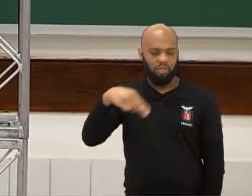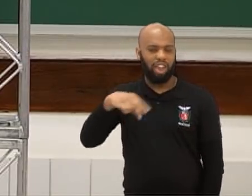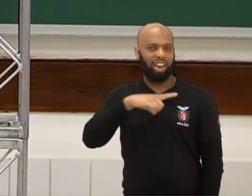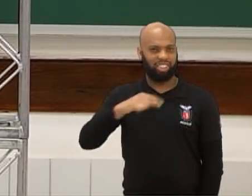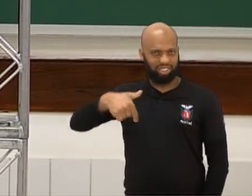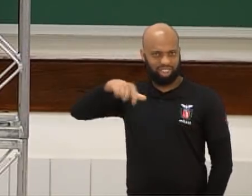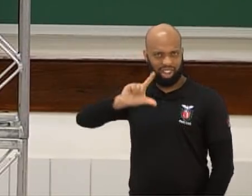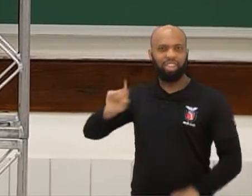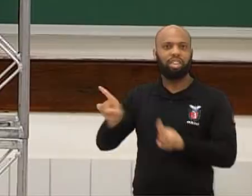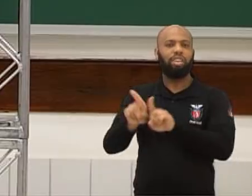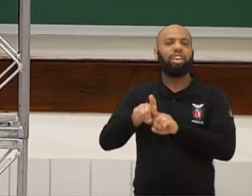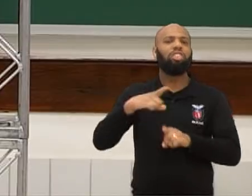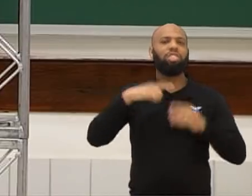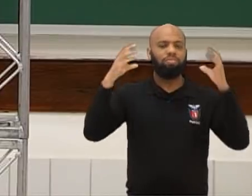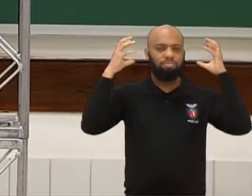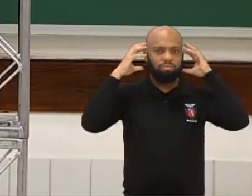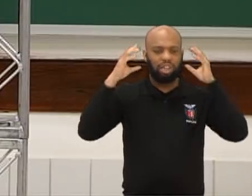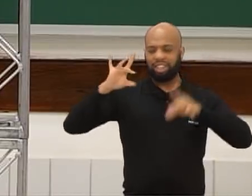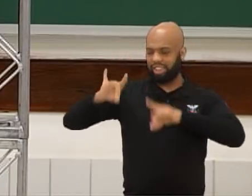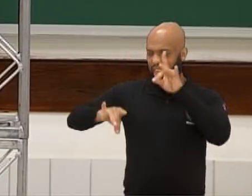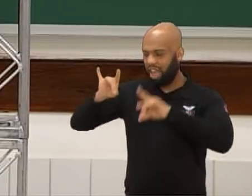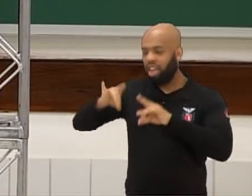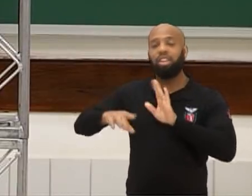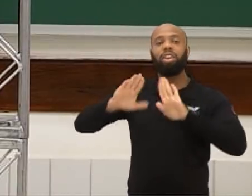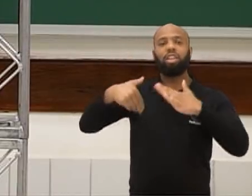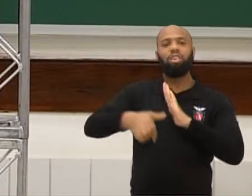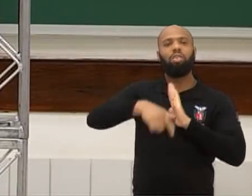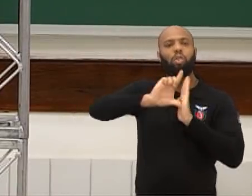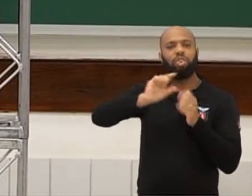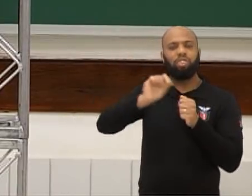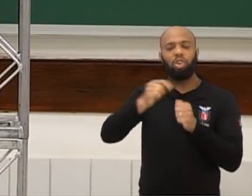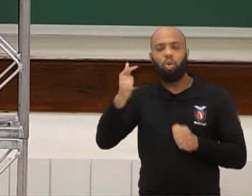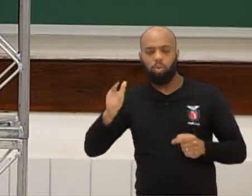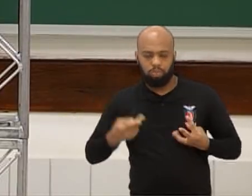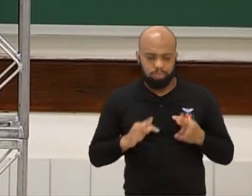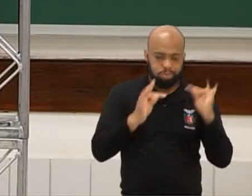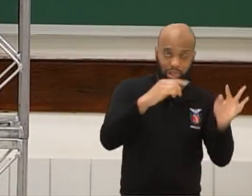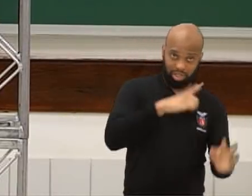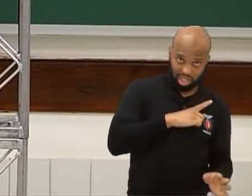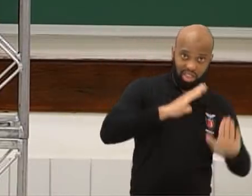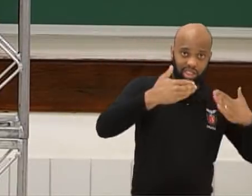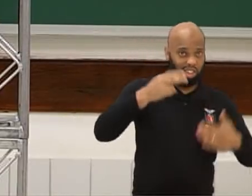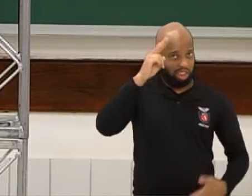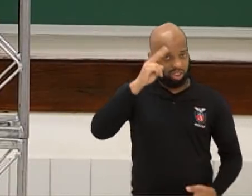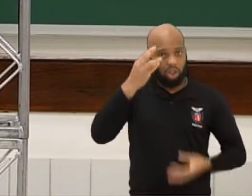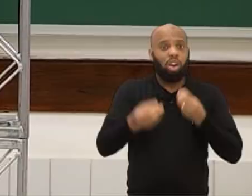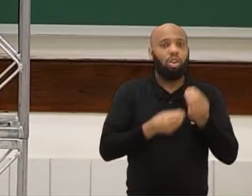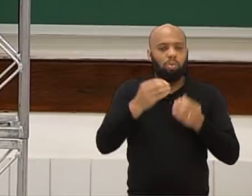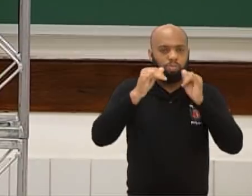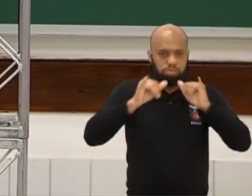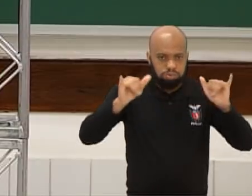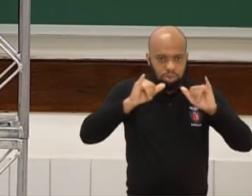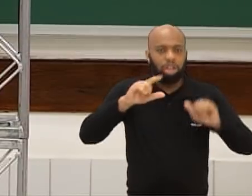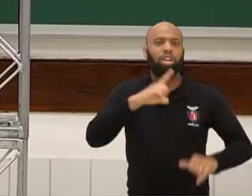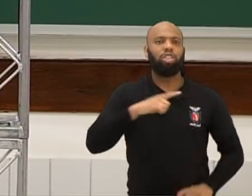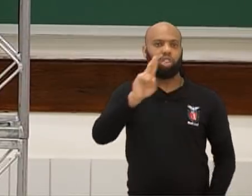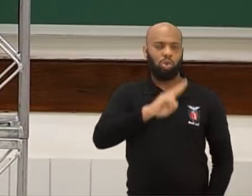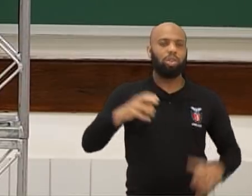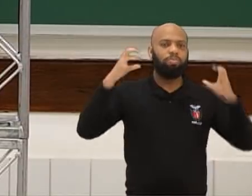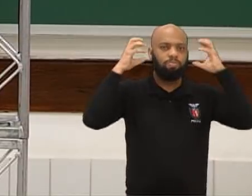do radioteatro. Então, antes de desenvolver outros recursos tecnológicos, as histórias eram contadas por meio do